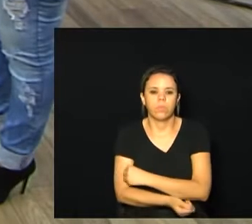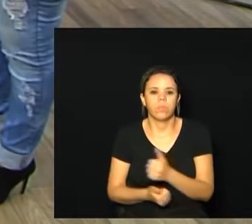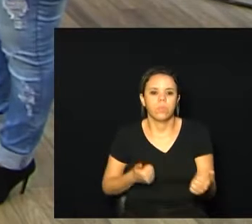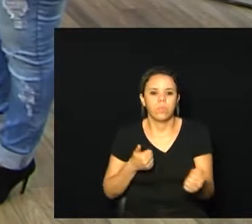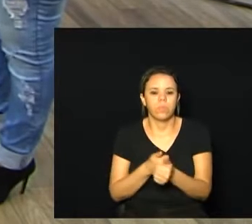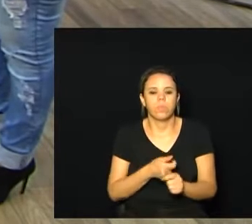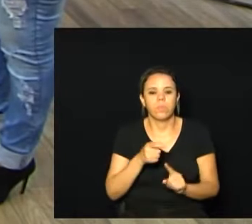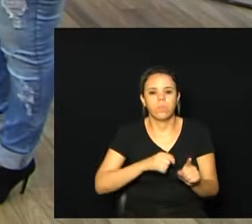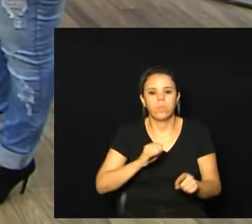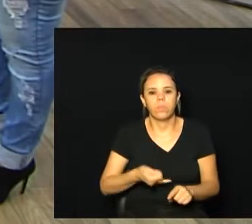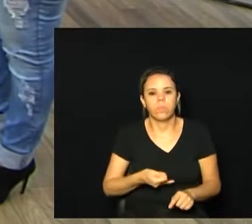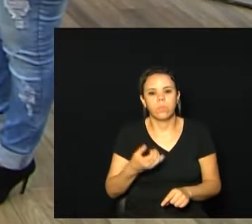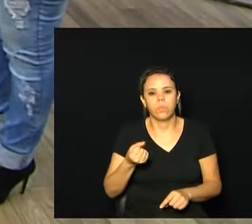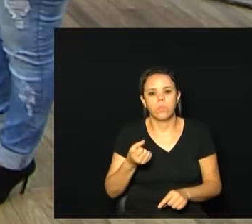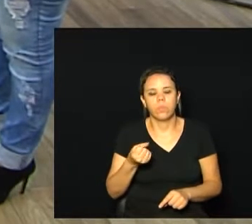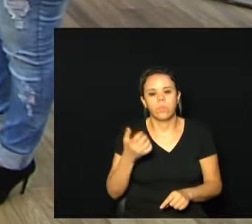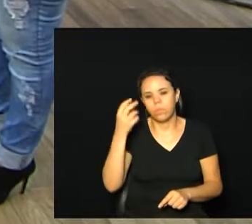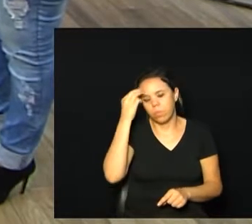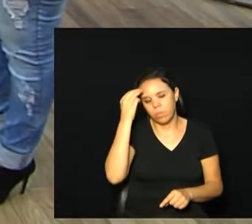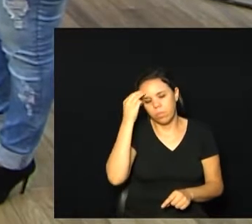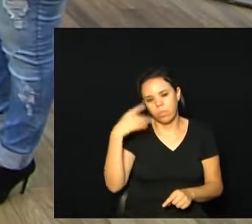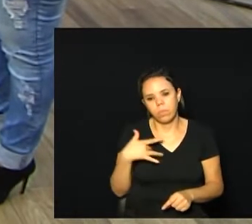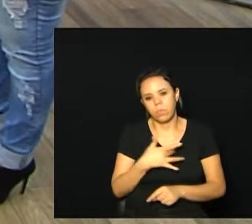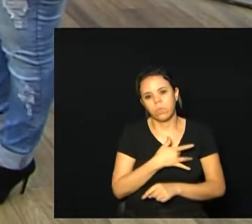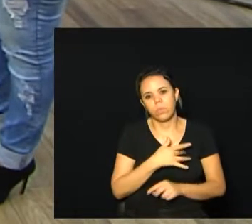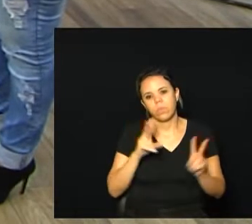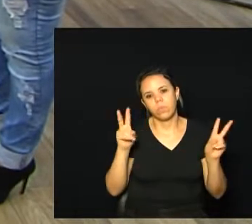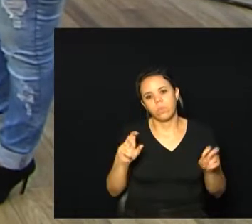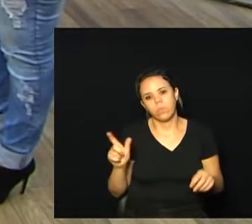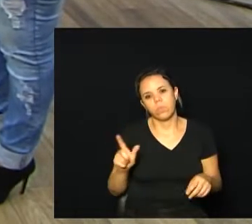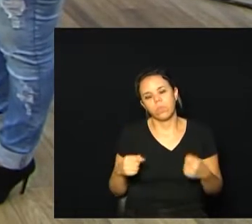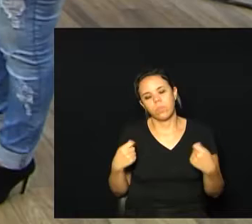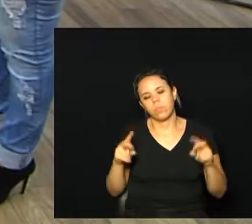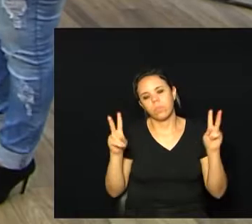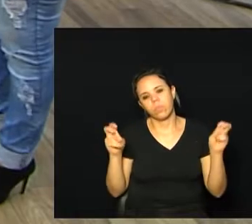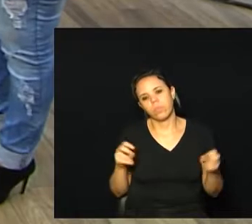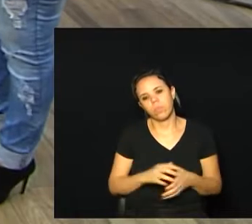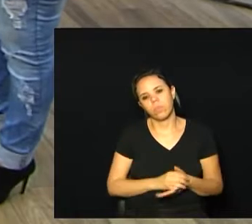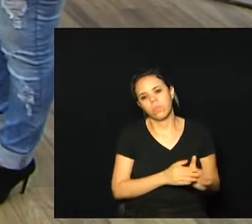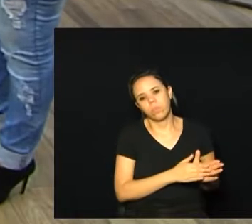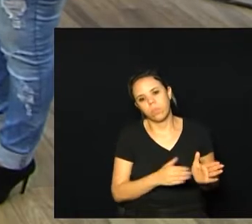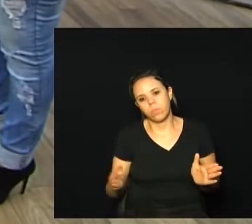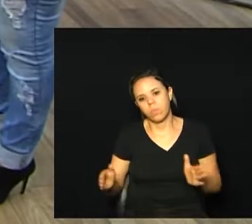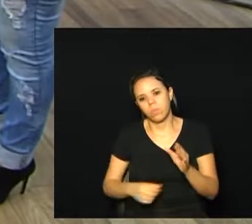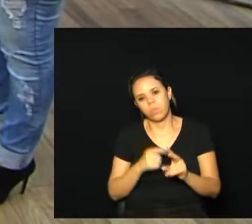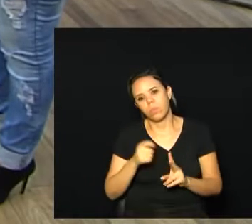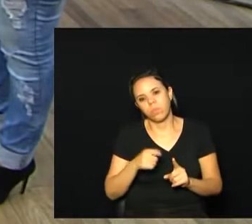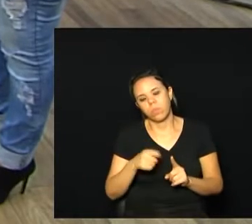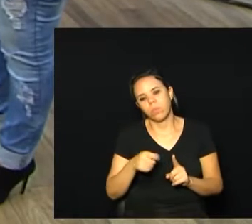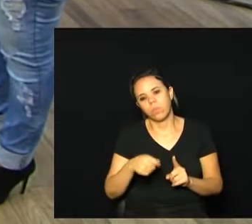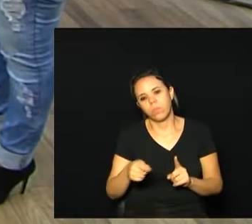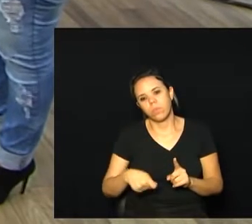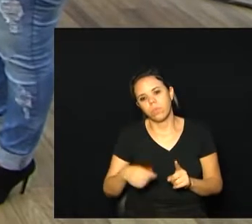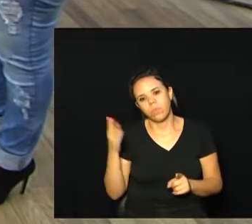chegando Janeiro Branco, mês de saúde mental, mas claro que este assunto ele precisa ser tratado durante todos os meses. Até porque a